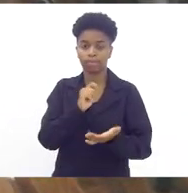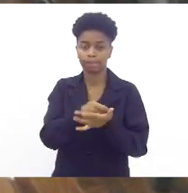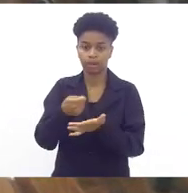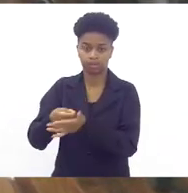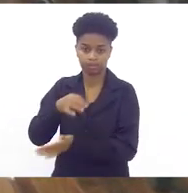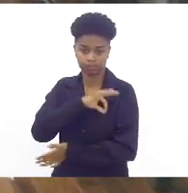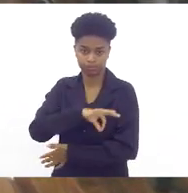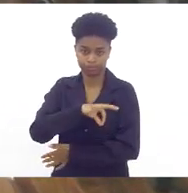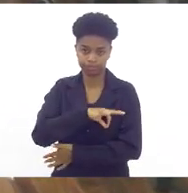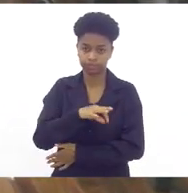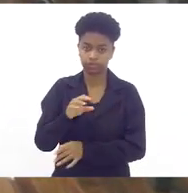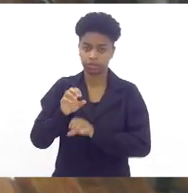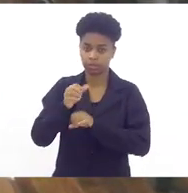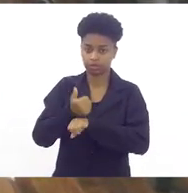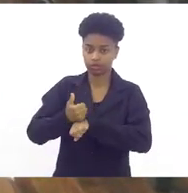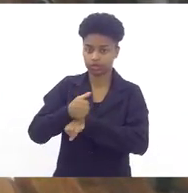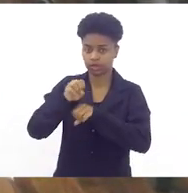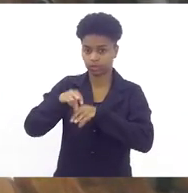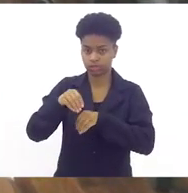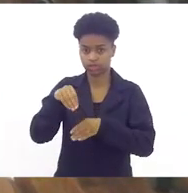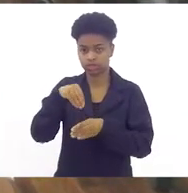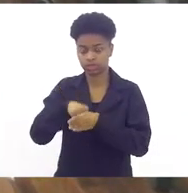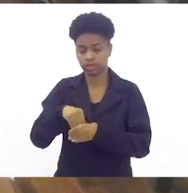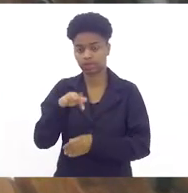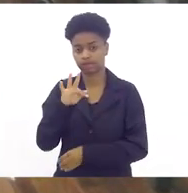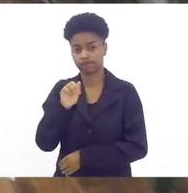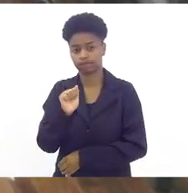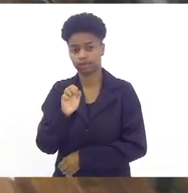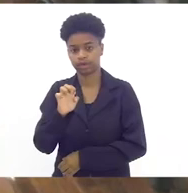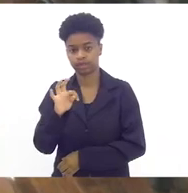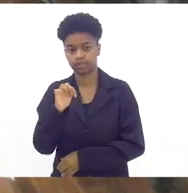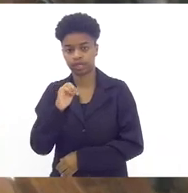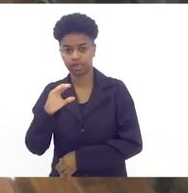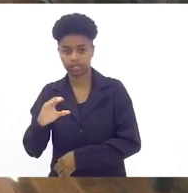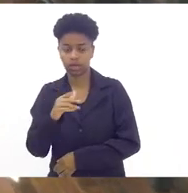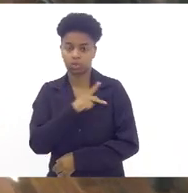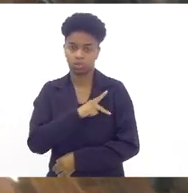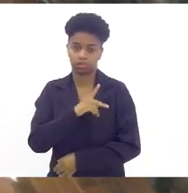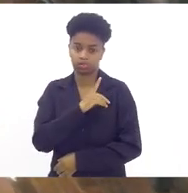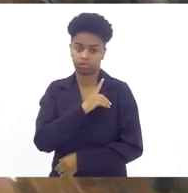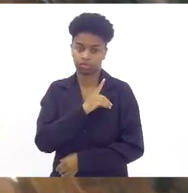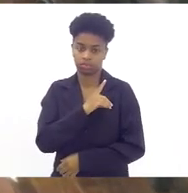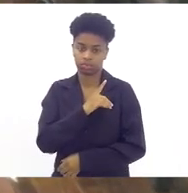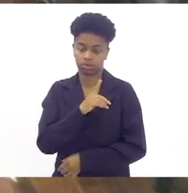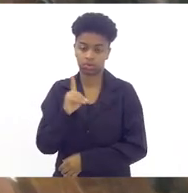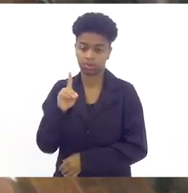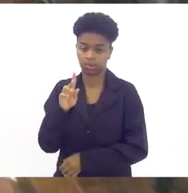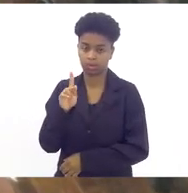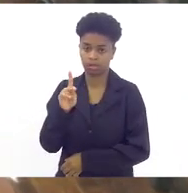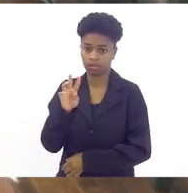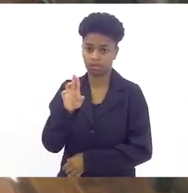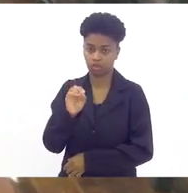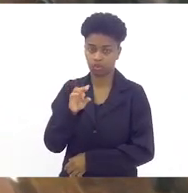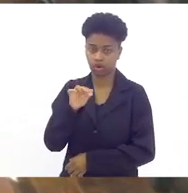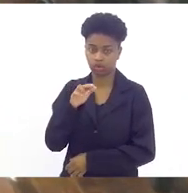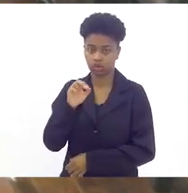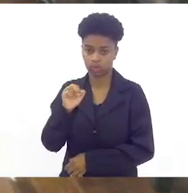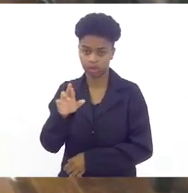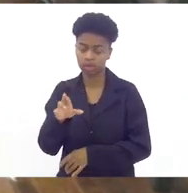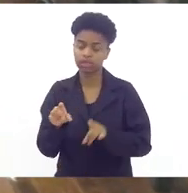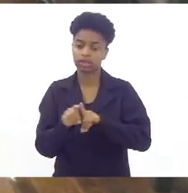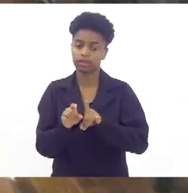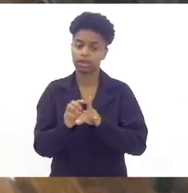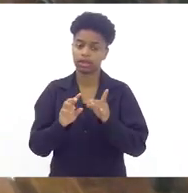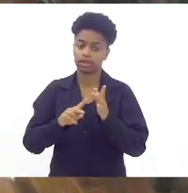lotados na FAETEC como foi colocado aí procurador e por outros representantes também do sindicato acaba